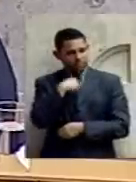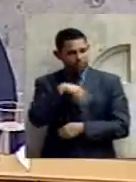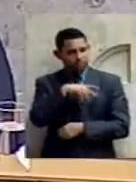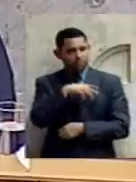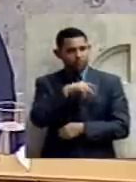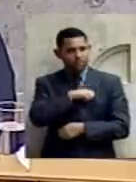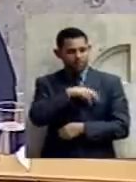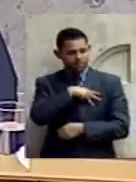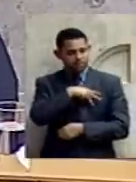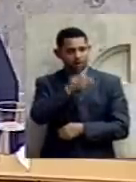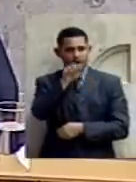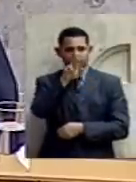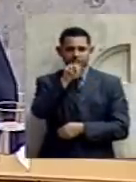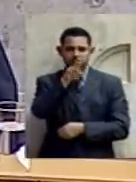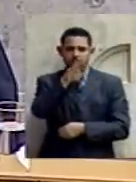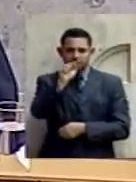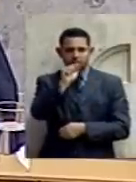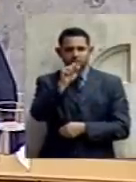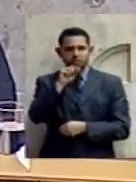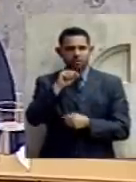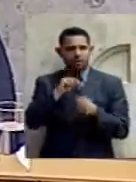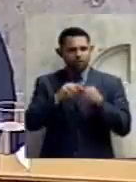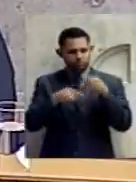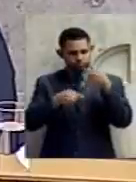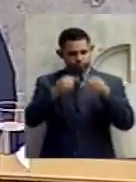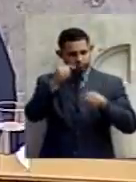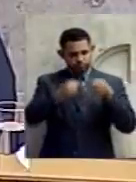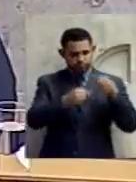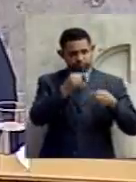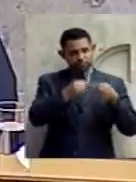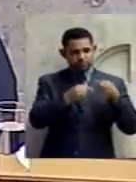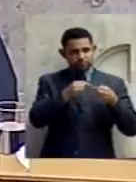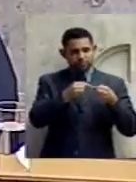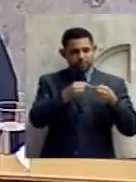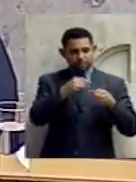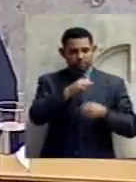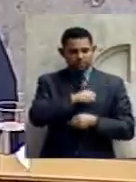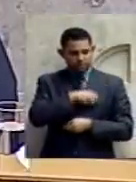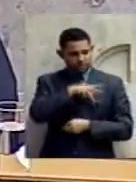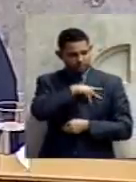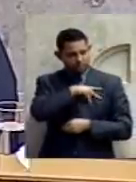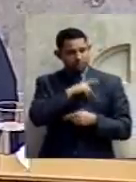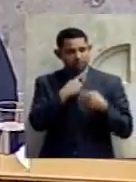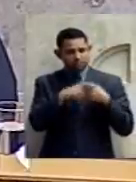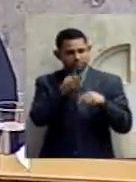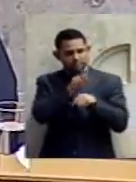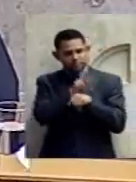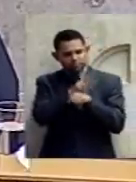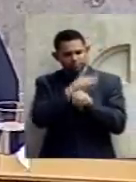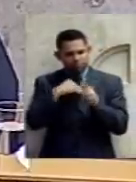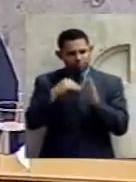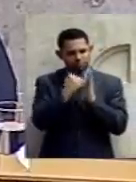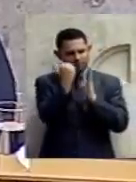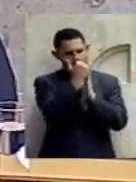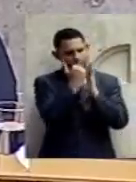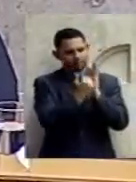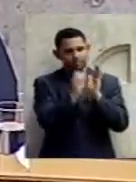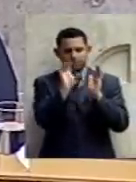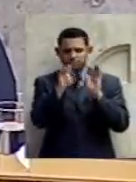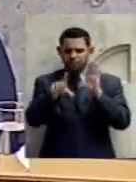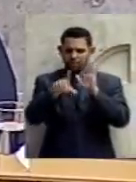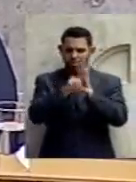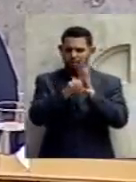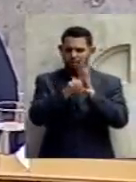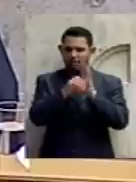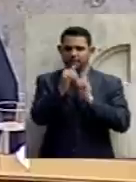Aires Brito em julgado desta Corte Suprema. O Ministério Público defende toda a ordem jurídica, não só a lei. Por